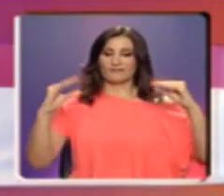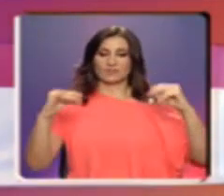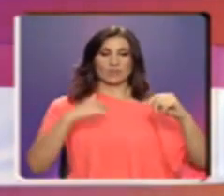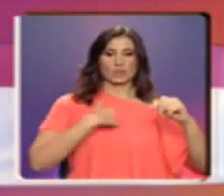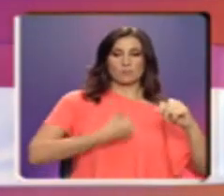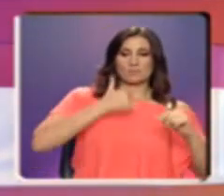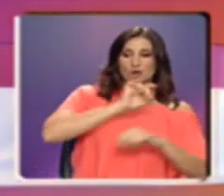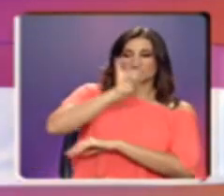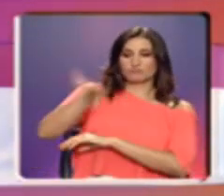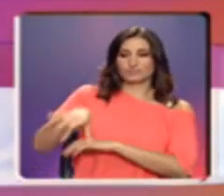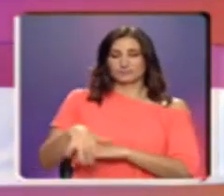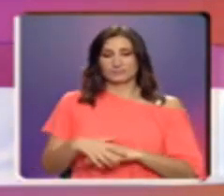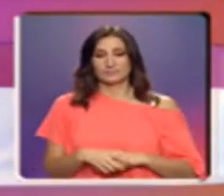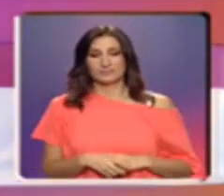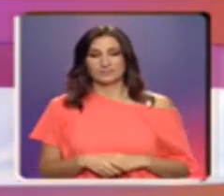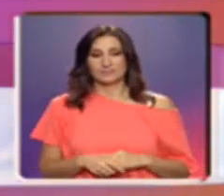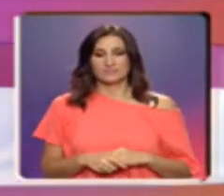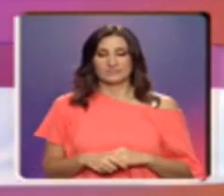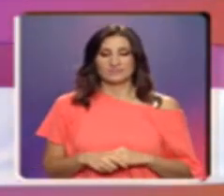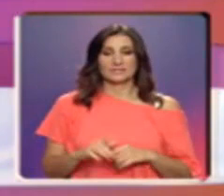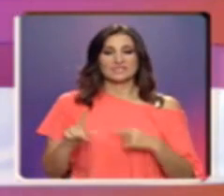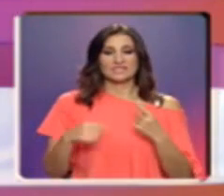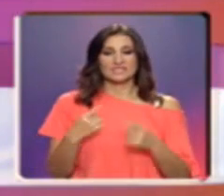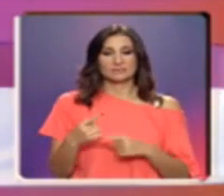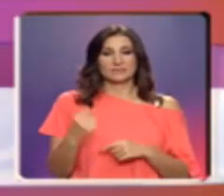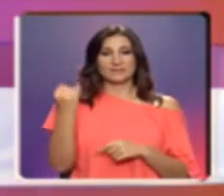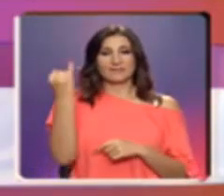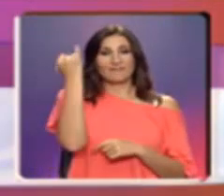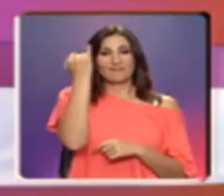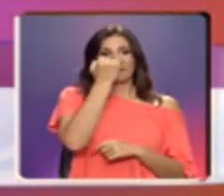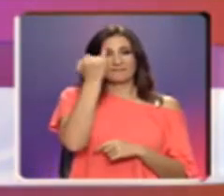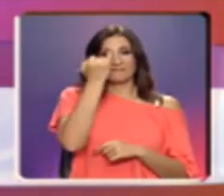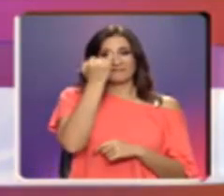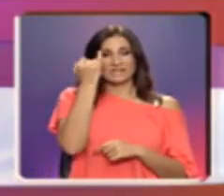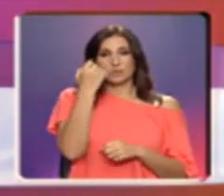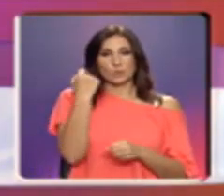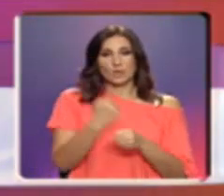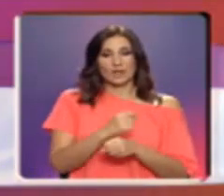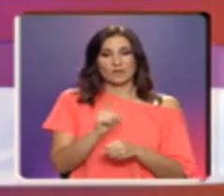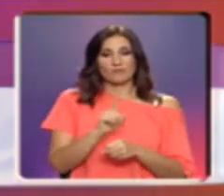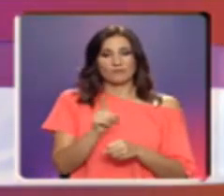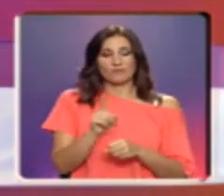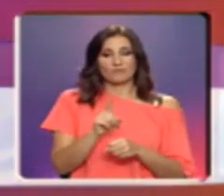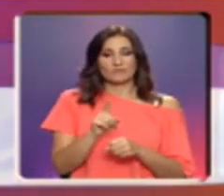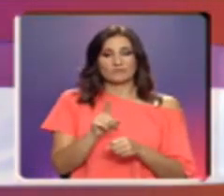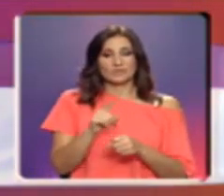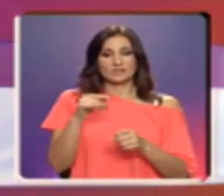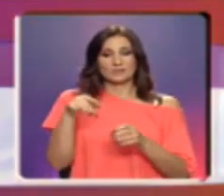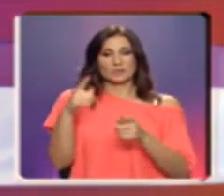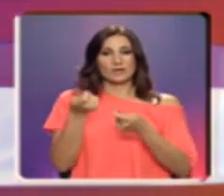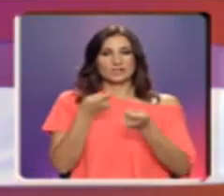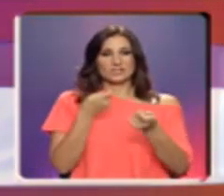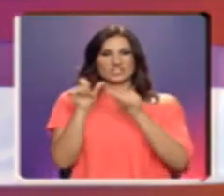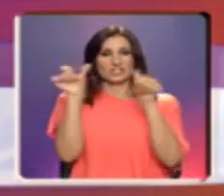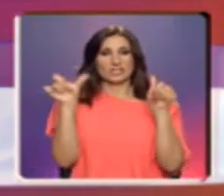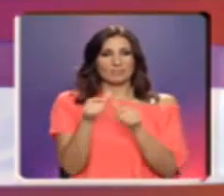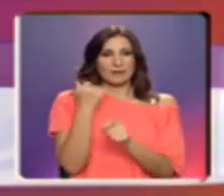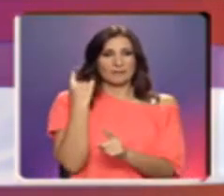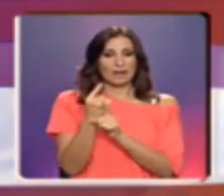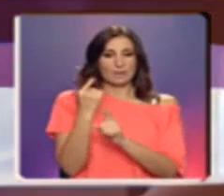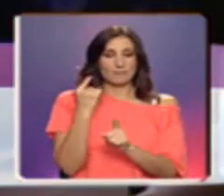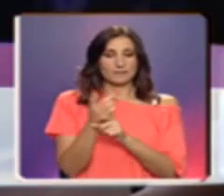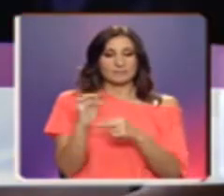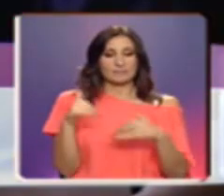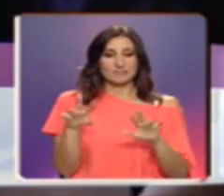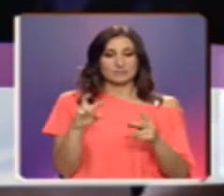tu. E depois vão fingindo que aquilo não funciona dentro do mesmo esquema, mas o problema é